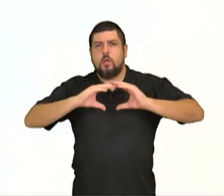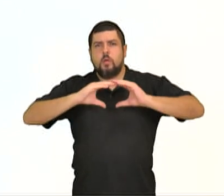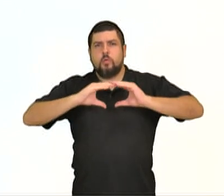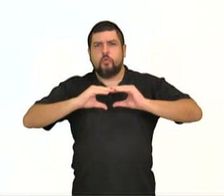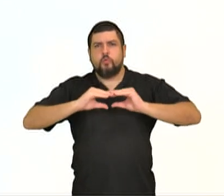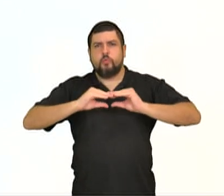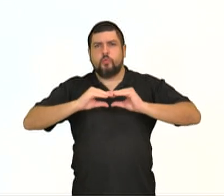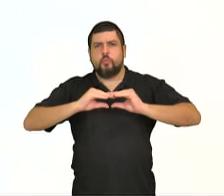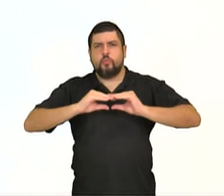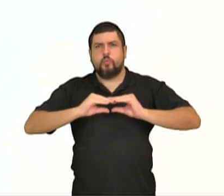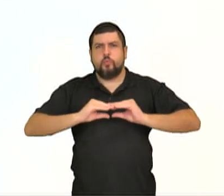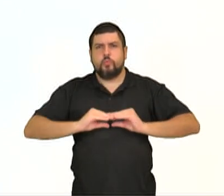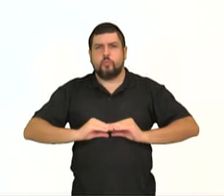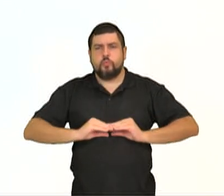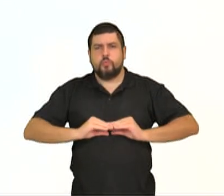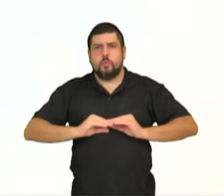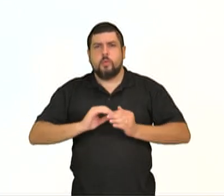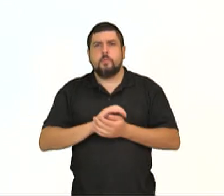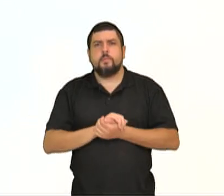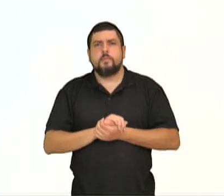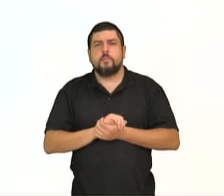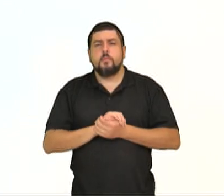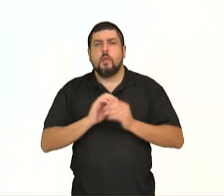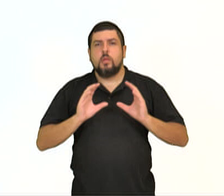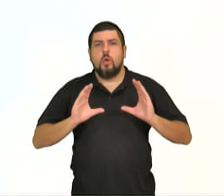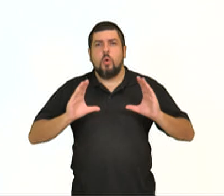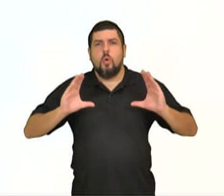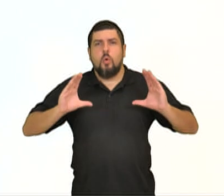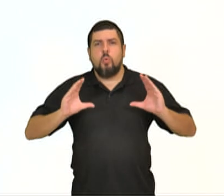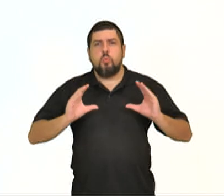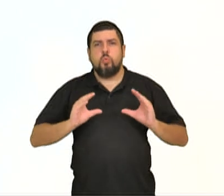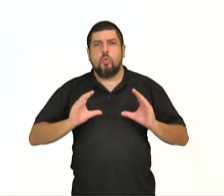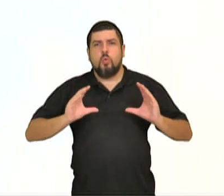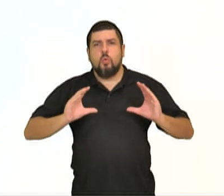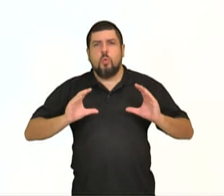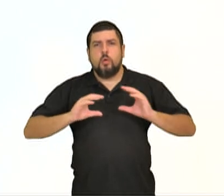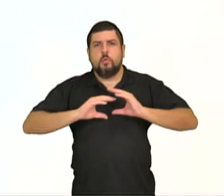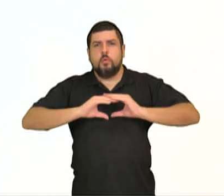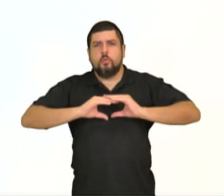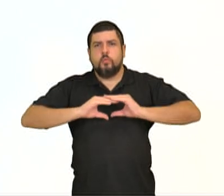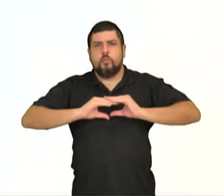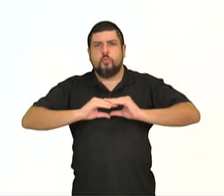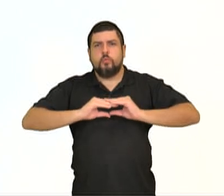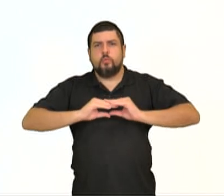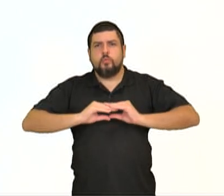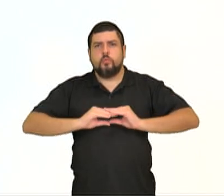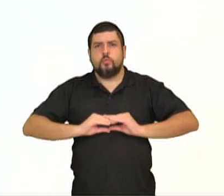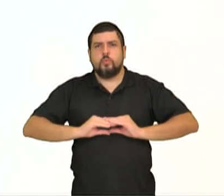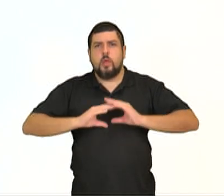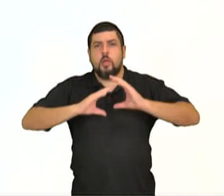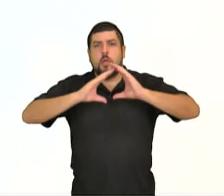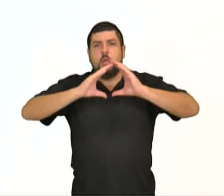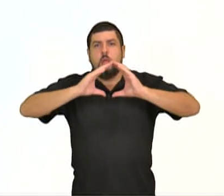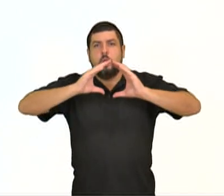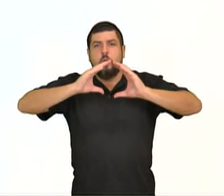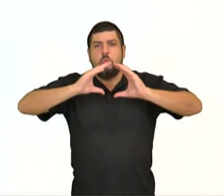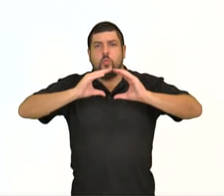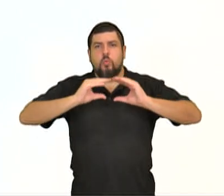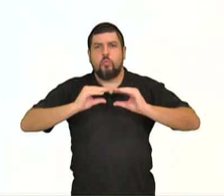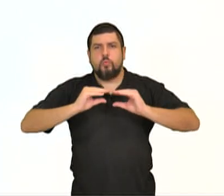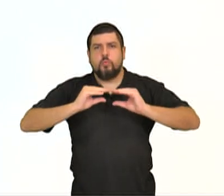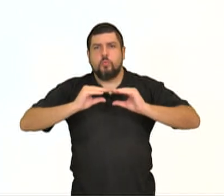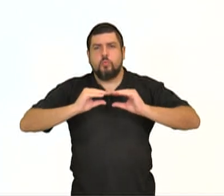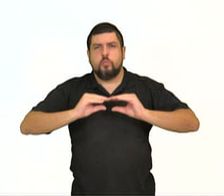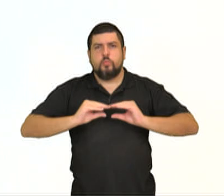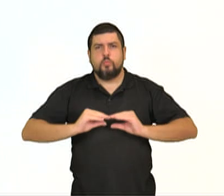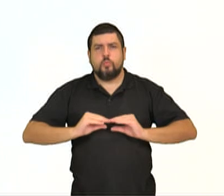tá? Então, este músculo que está embaixo dos pulmões, quando ele se contrai, ele abaixa. Isso vai permitir, olha só